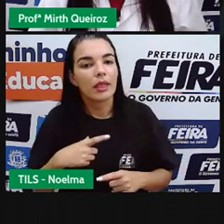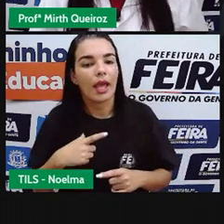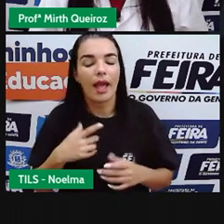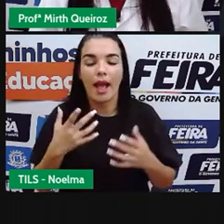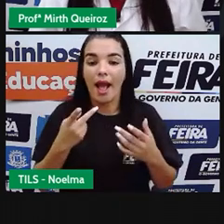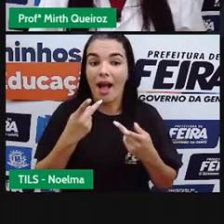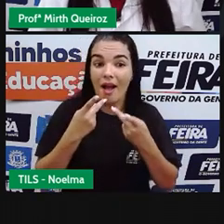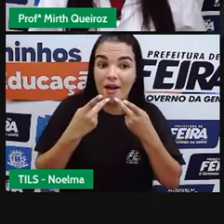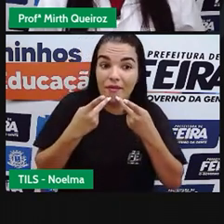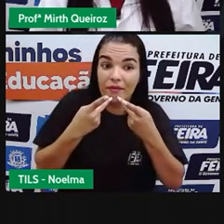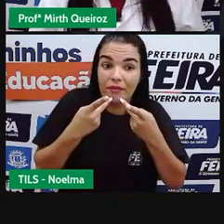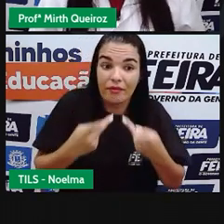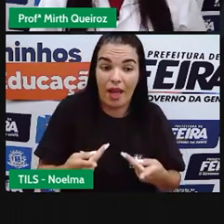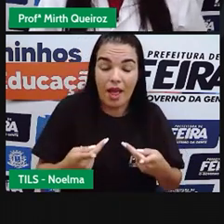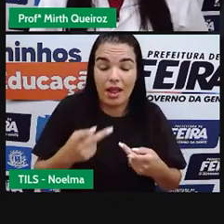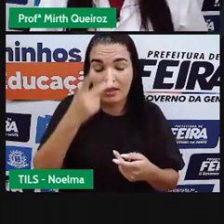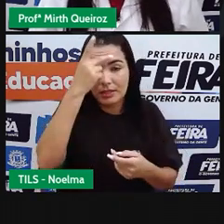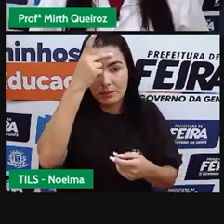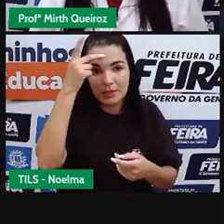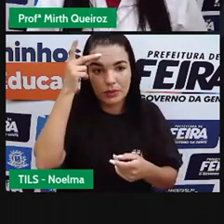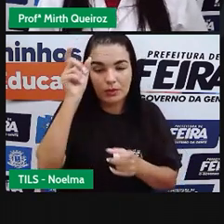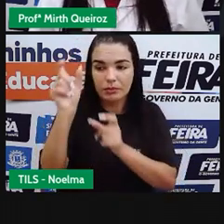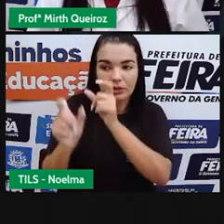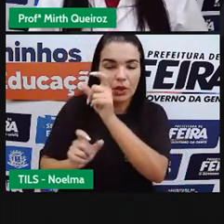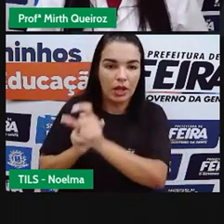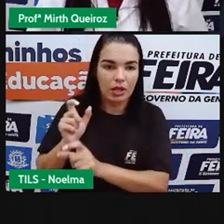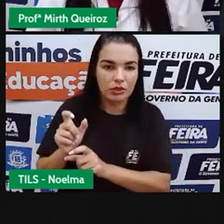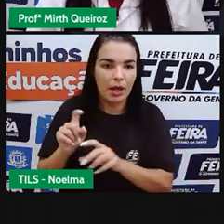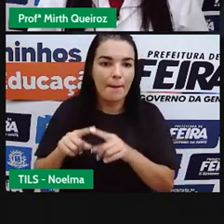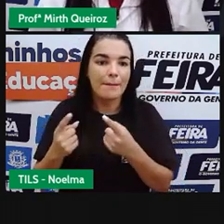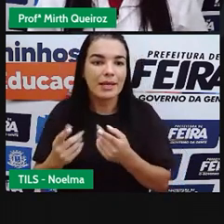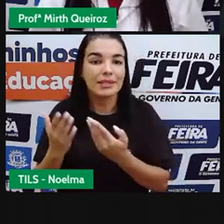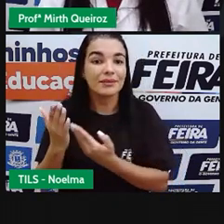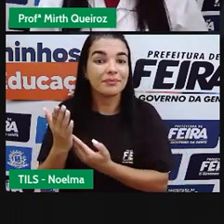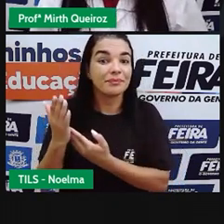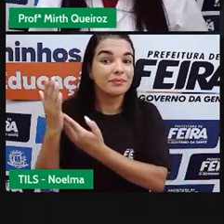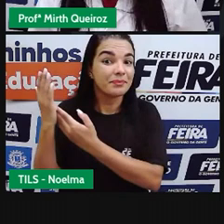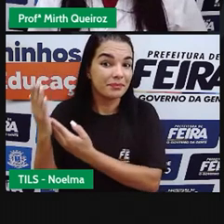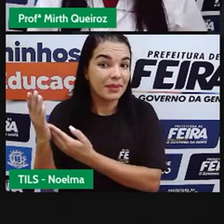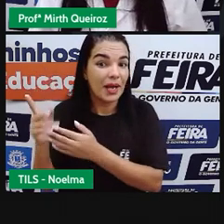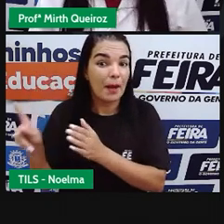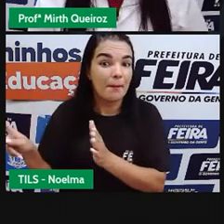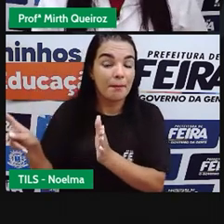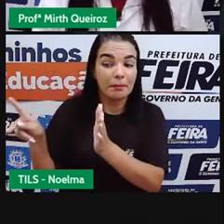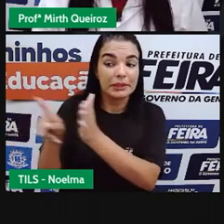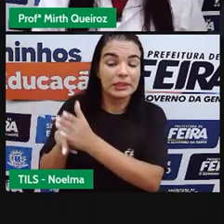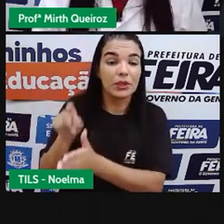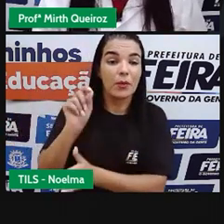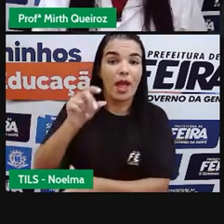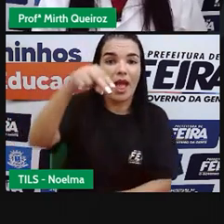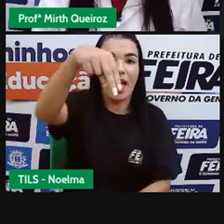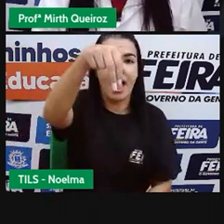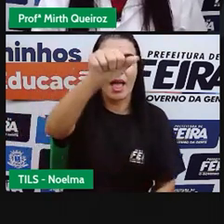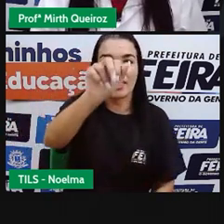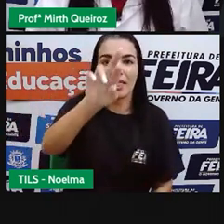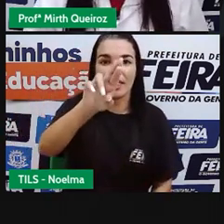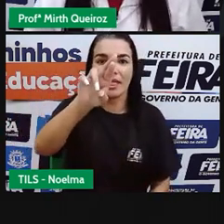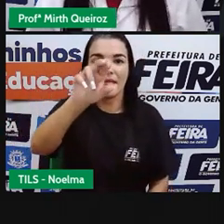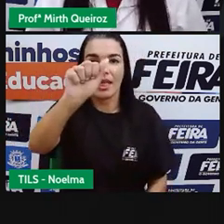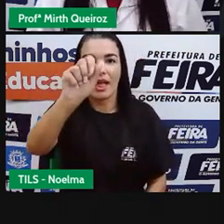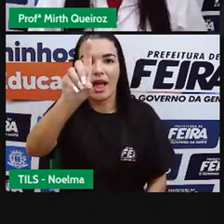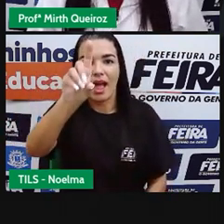exata dessas palavras dos personagens. Já o discurso direto, ele pertence ao narrador e não aos